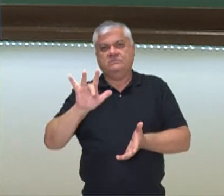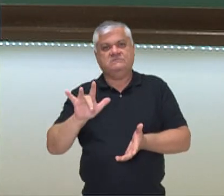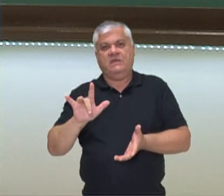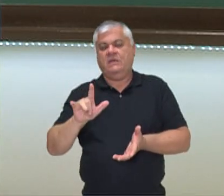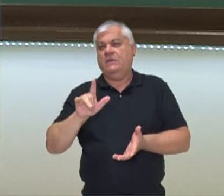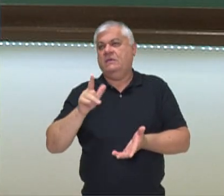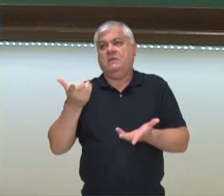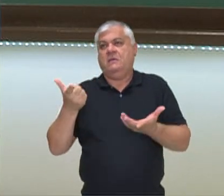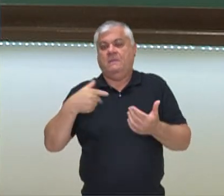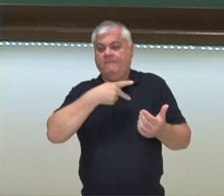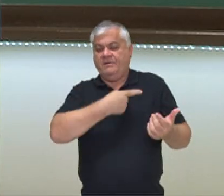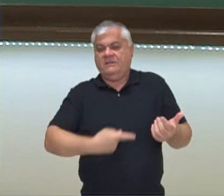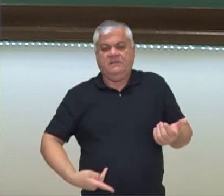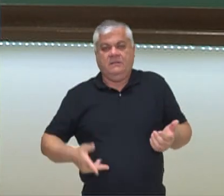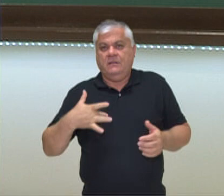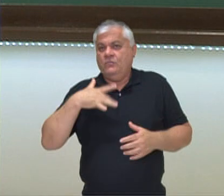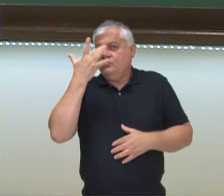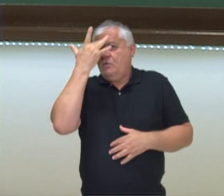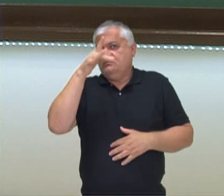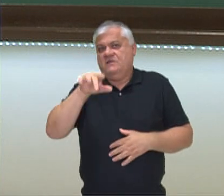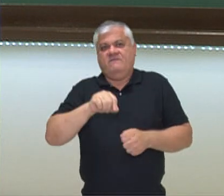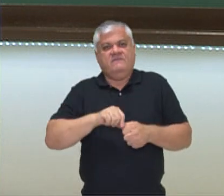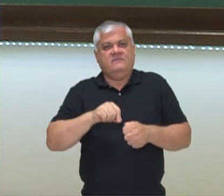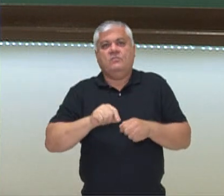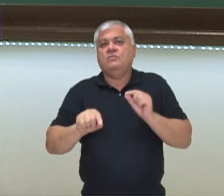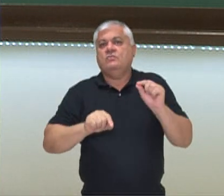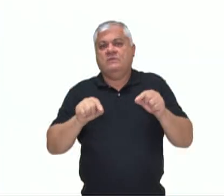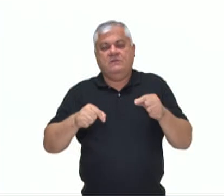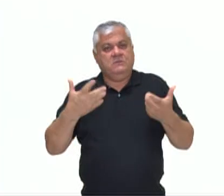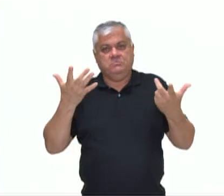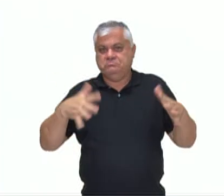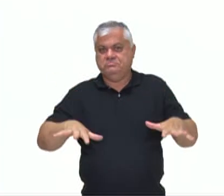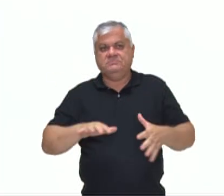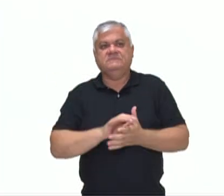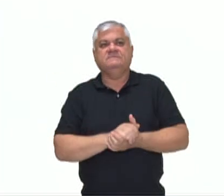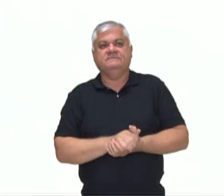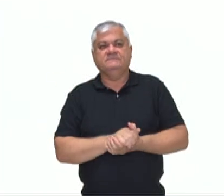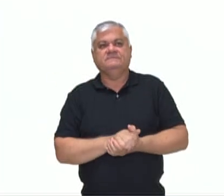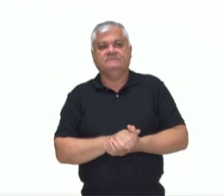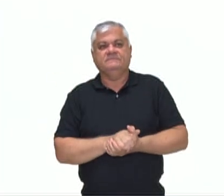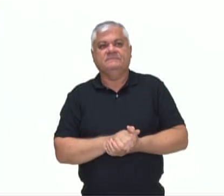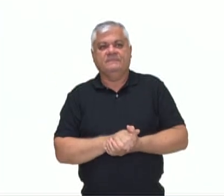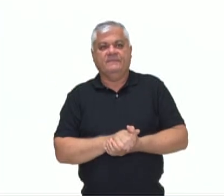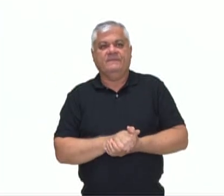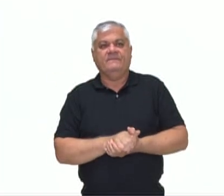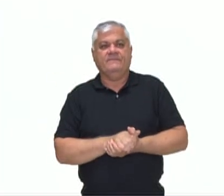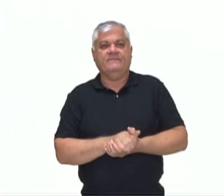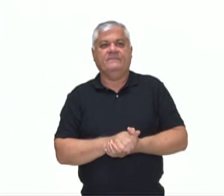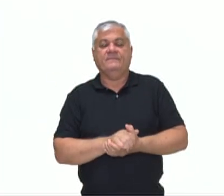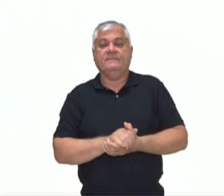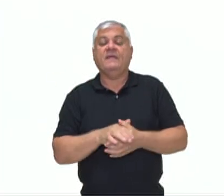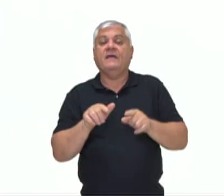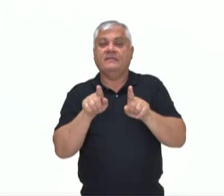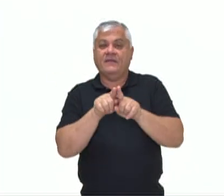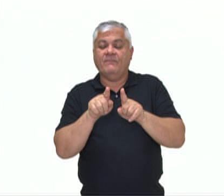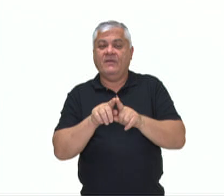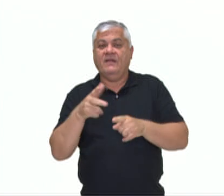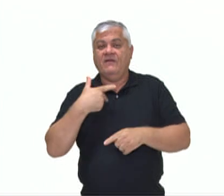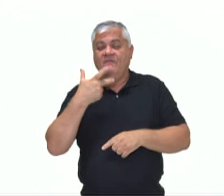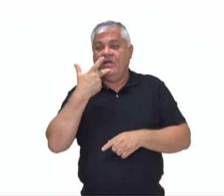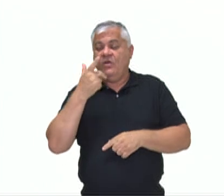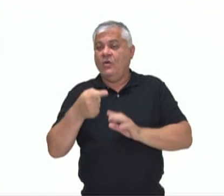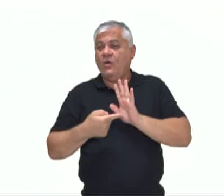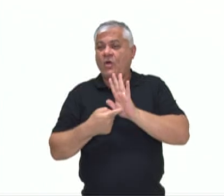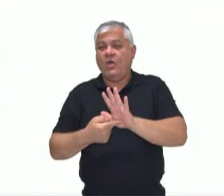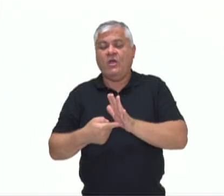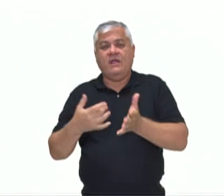que fazer como um presidente de classe. But this is what I'm gonna try to do. Olha aqui esse